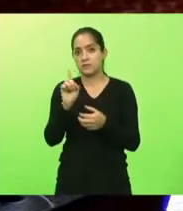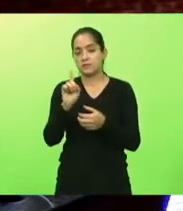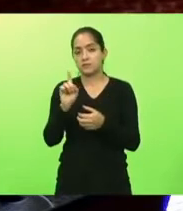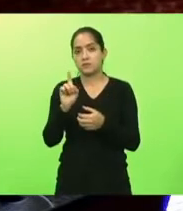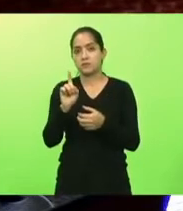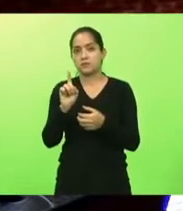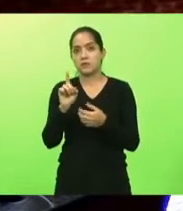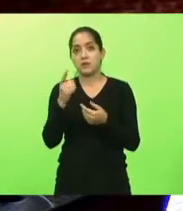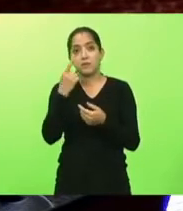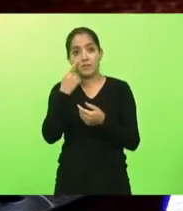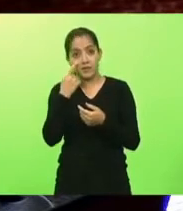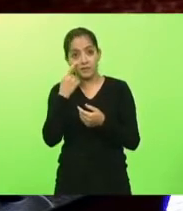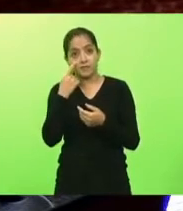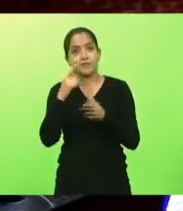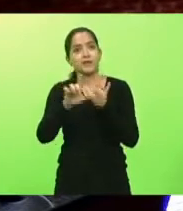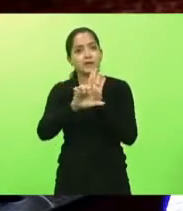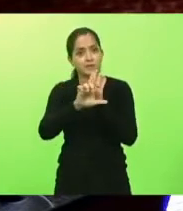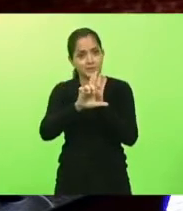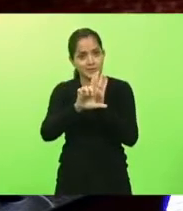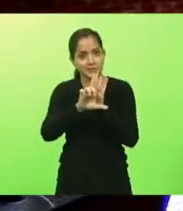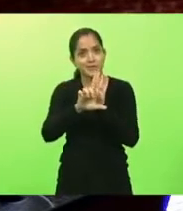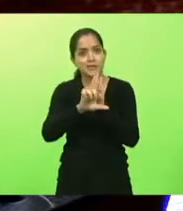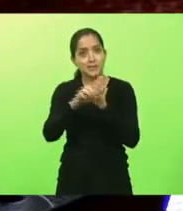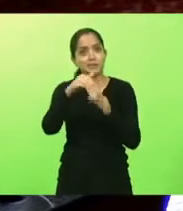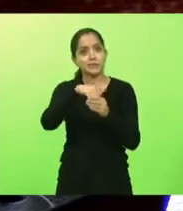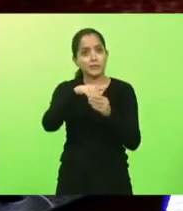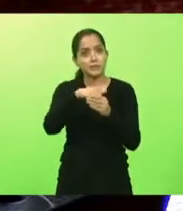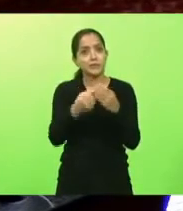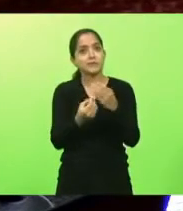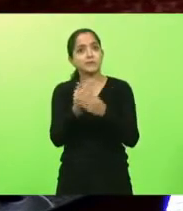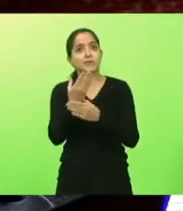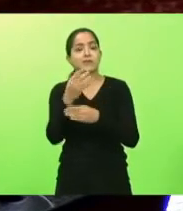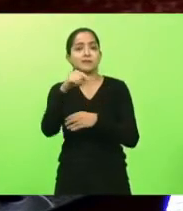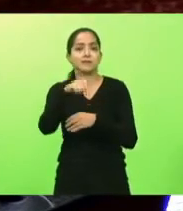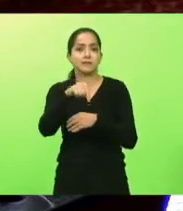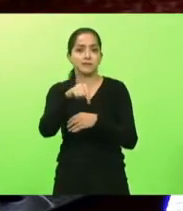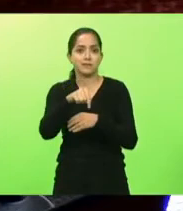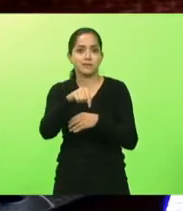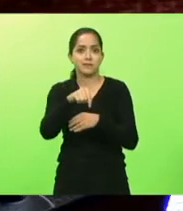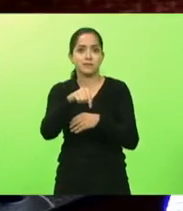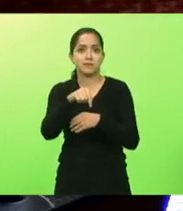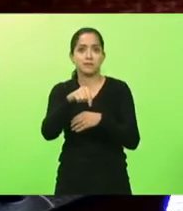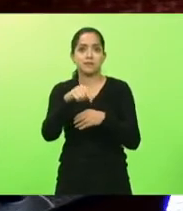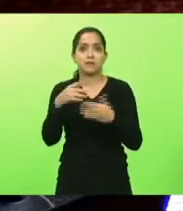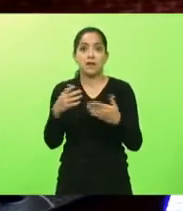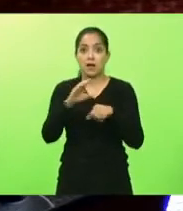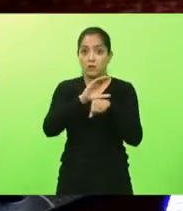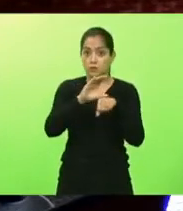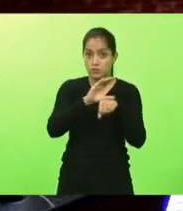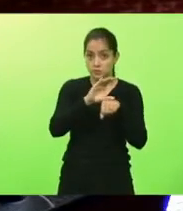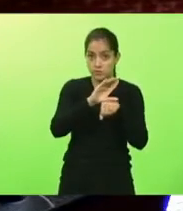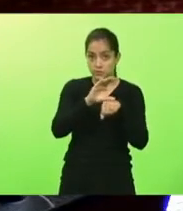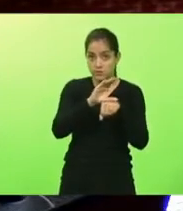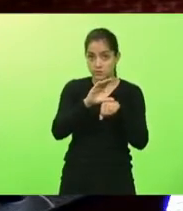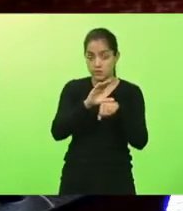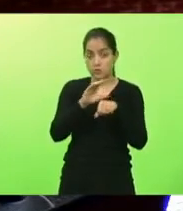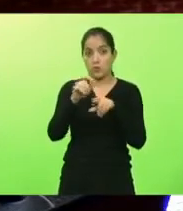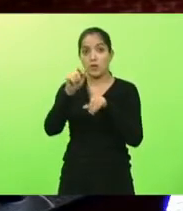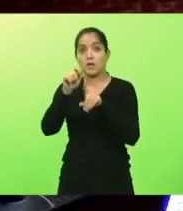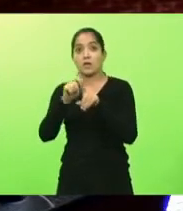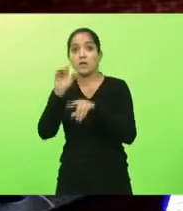para a gente ver como é que as leis são votadas no Brasil. Né? O Rodrigo Maia tinha dito anteriormente que a Constituição dizia que em outubro, e